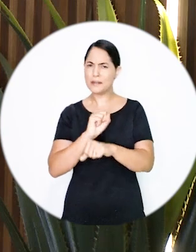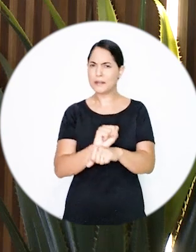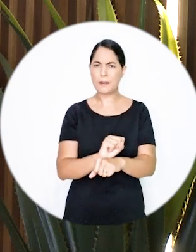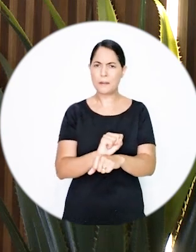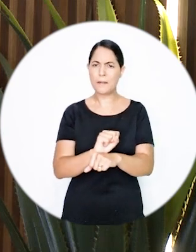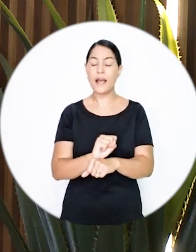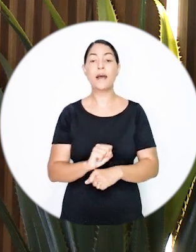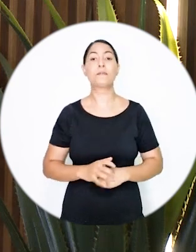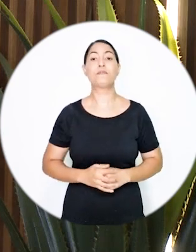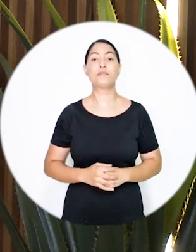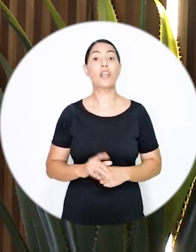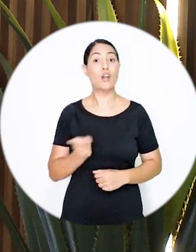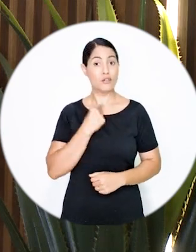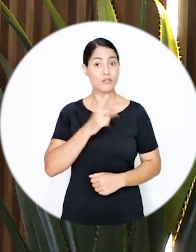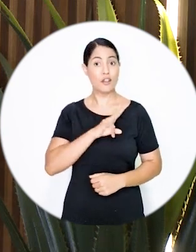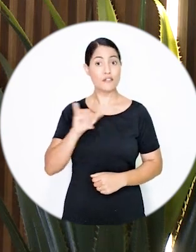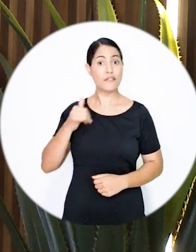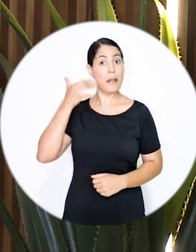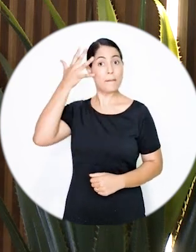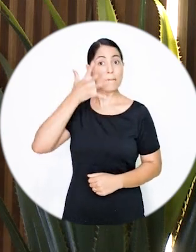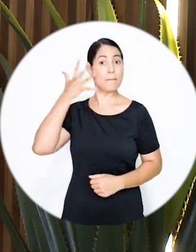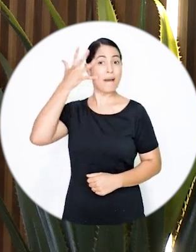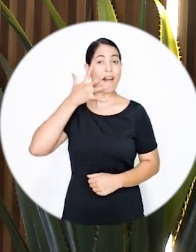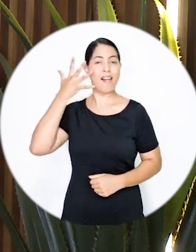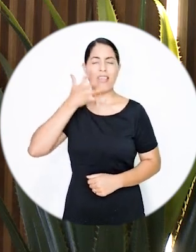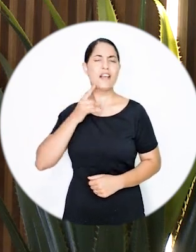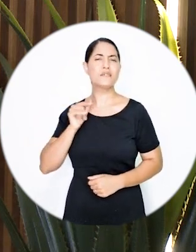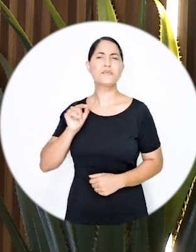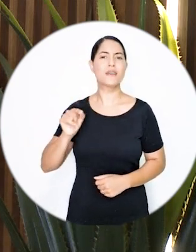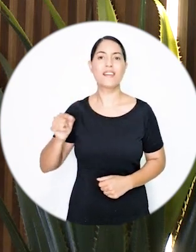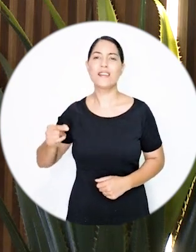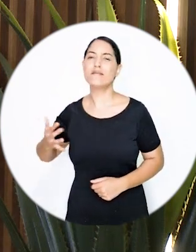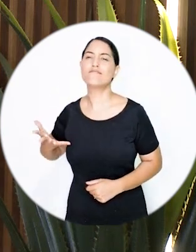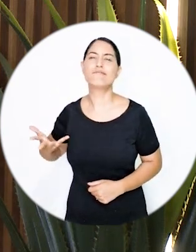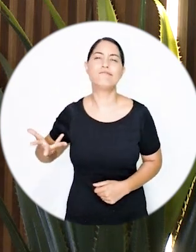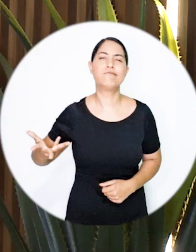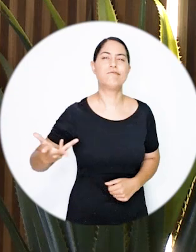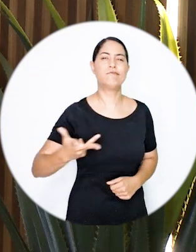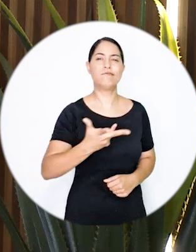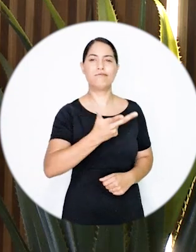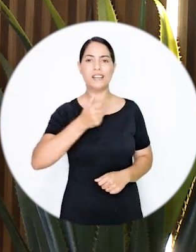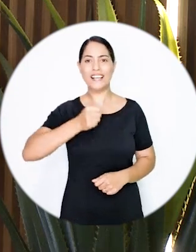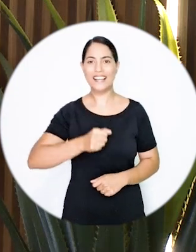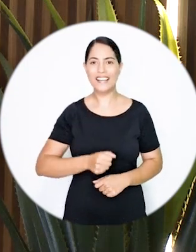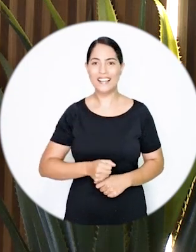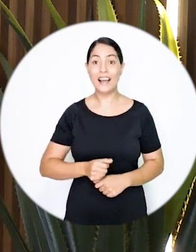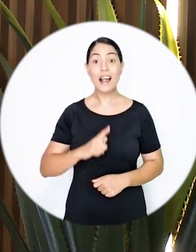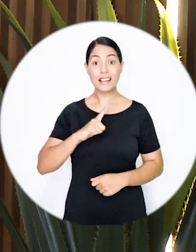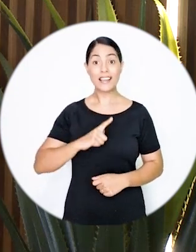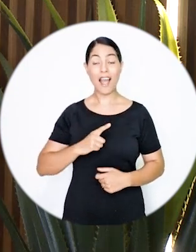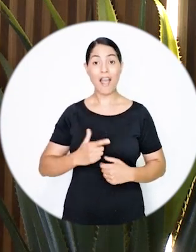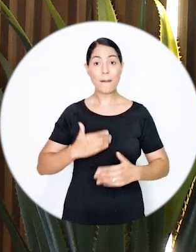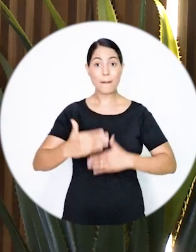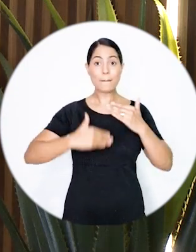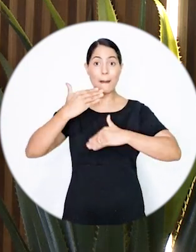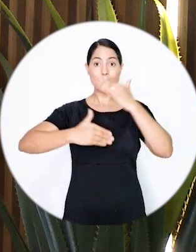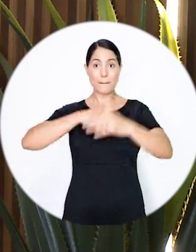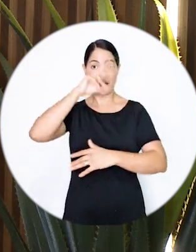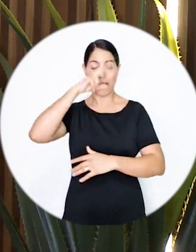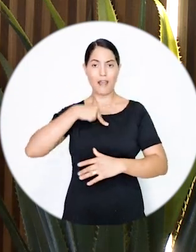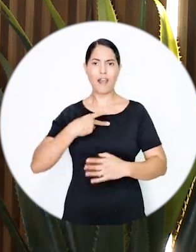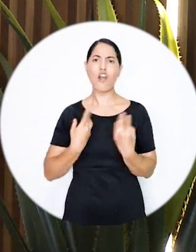advogada. Mas a gente para por aí? É claro que não. As nossas palestras estão incríveis. Nós vamos falar